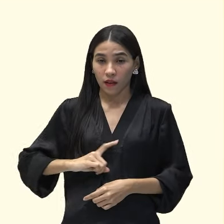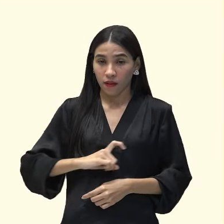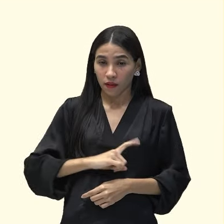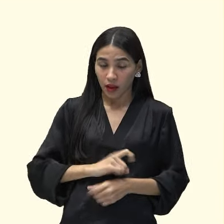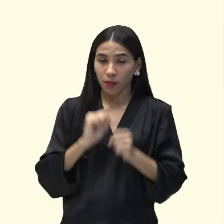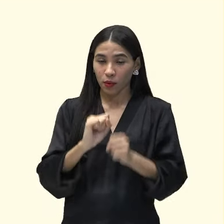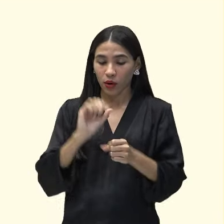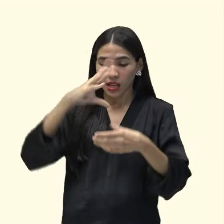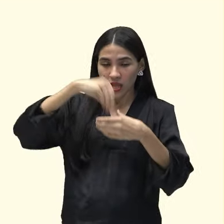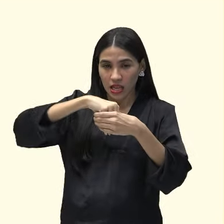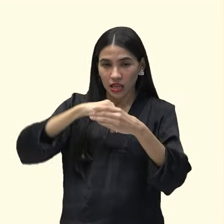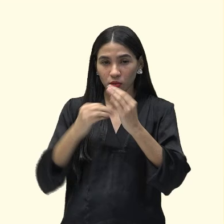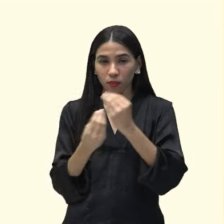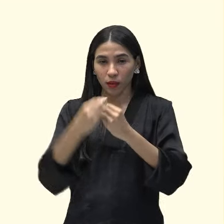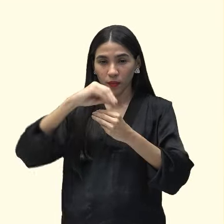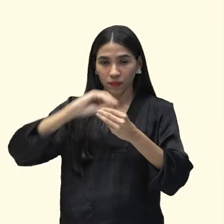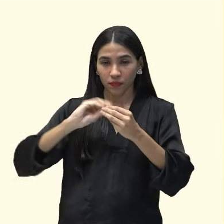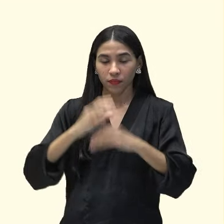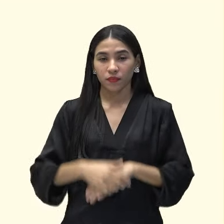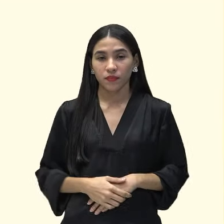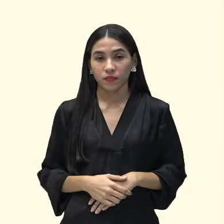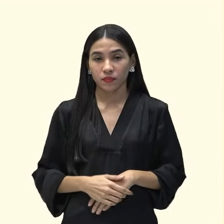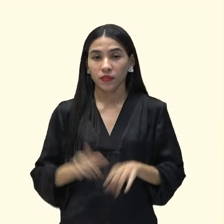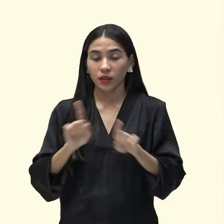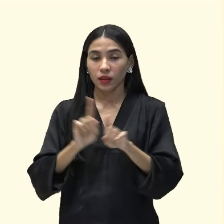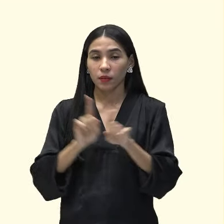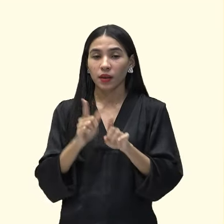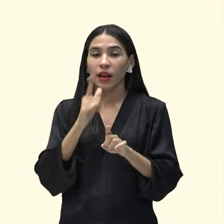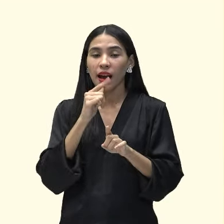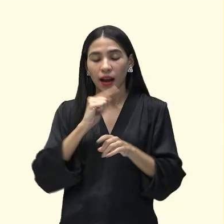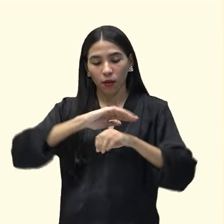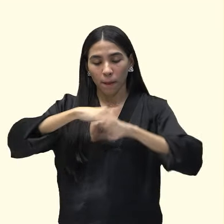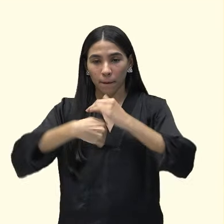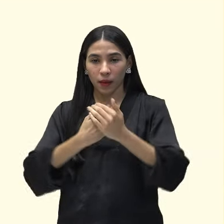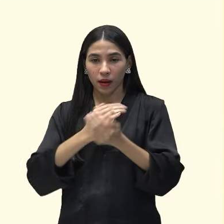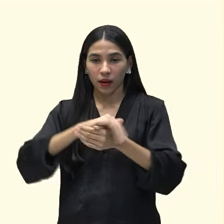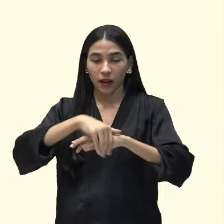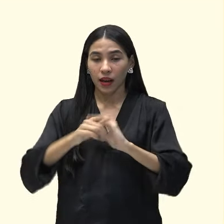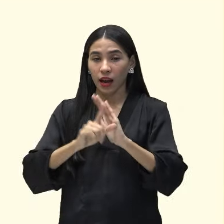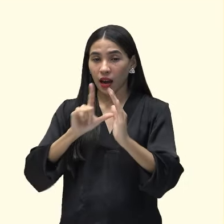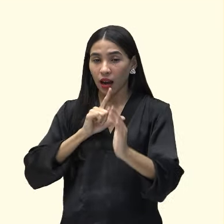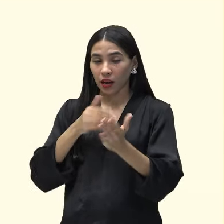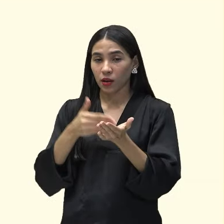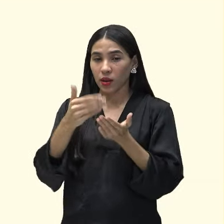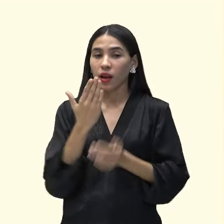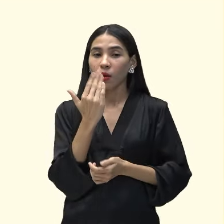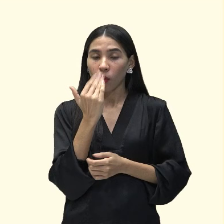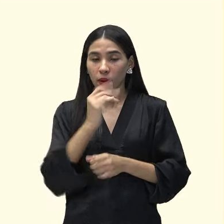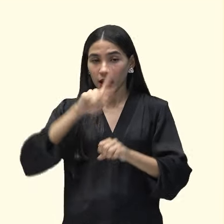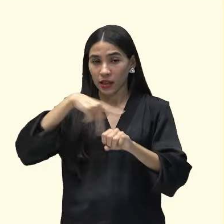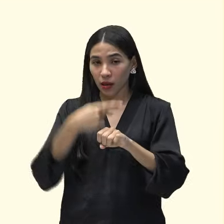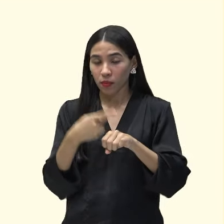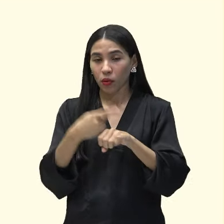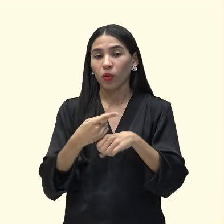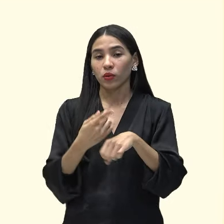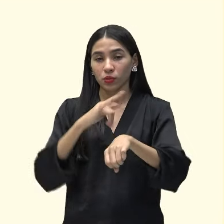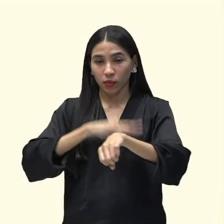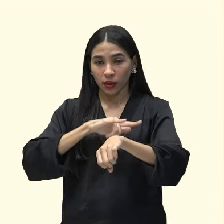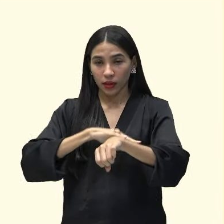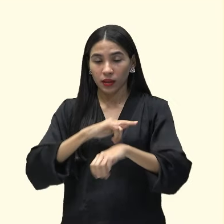presentes ali nesses alimentos. Lavar bem as mãos antes de comer e após usar o banheiro.